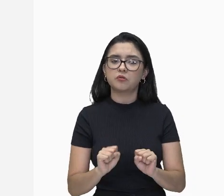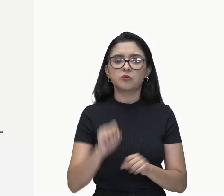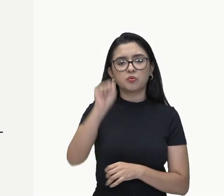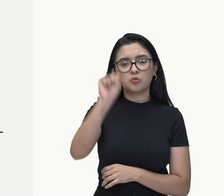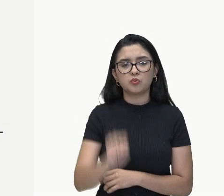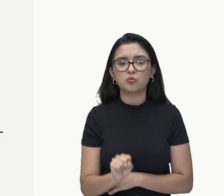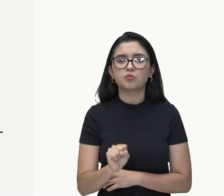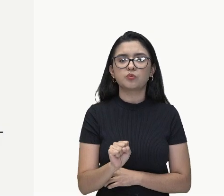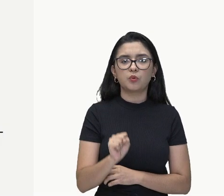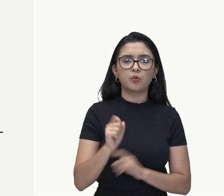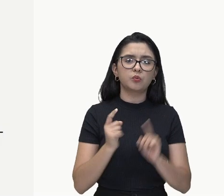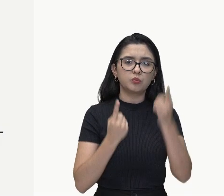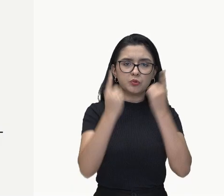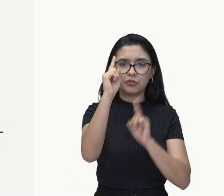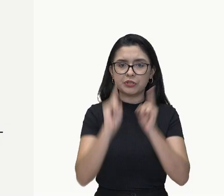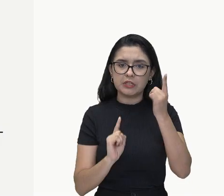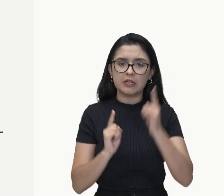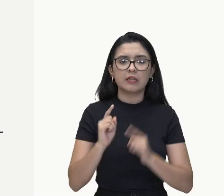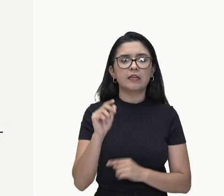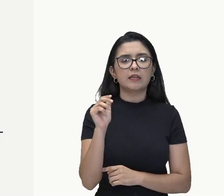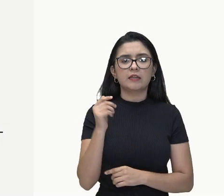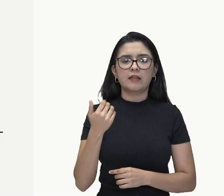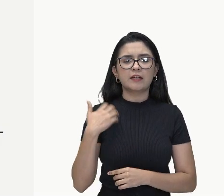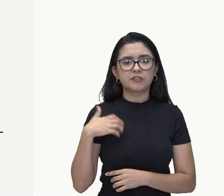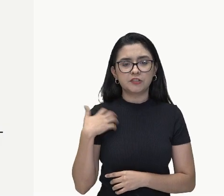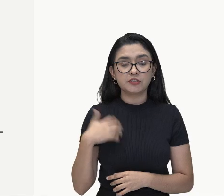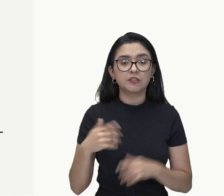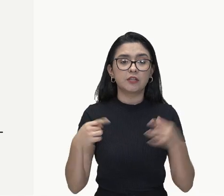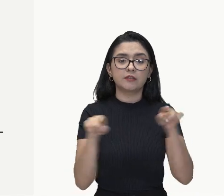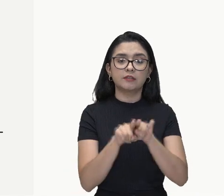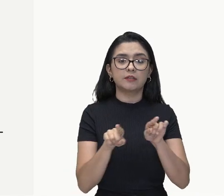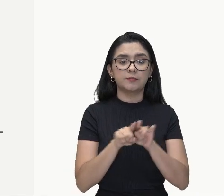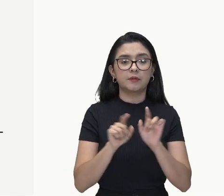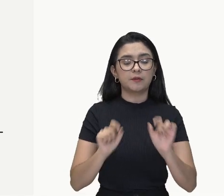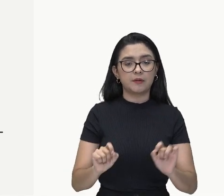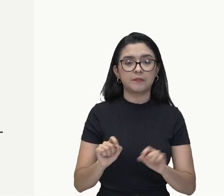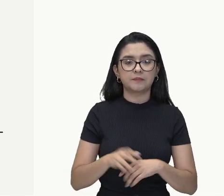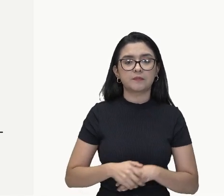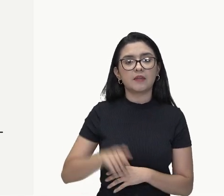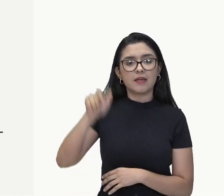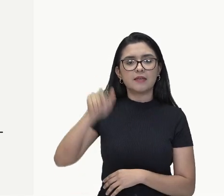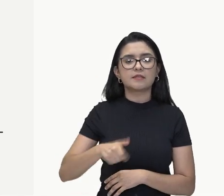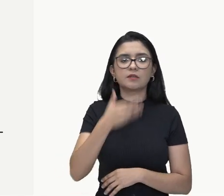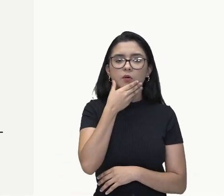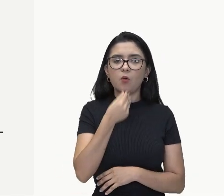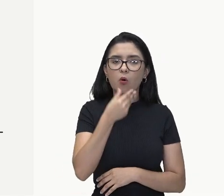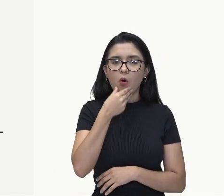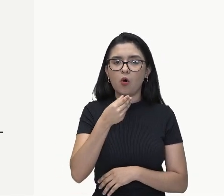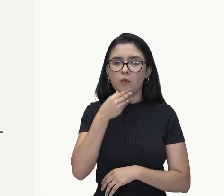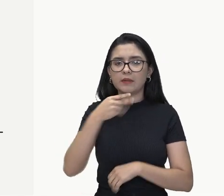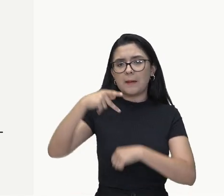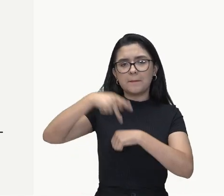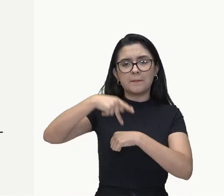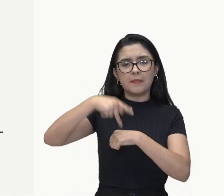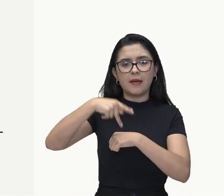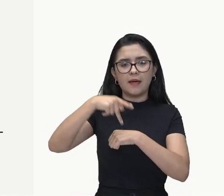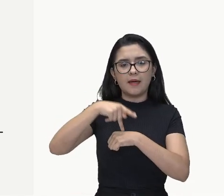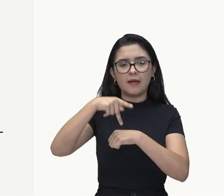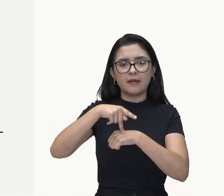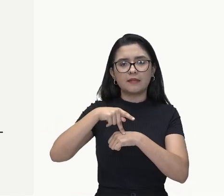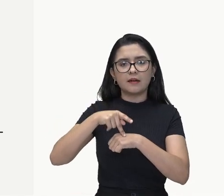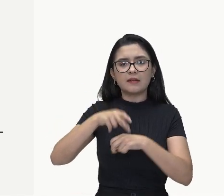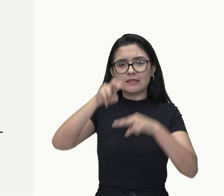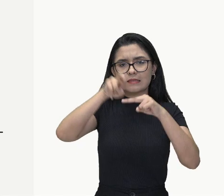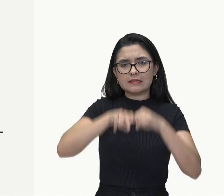do Chile, da Argentina, né? E na voz desse muchacho, esse rapaz que está aí,